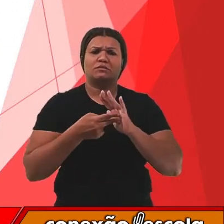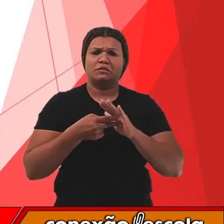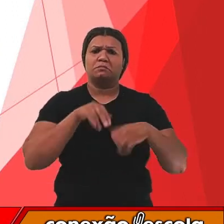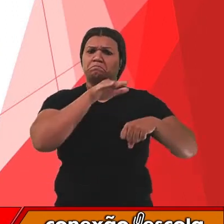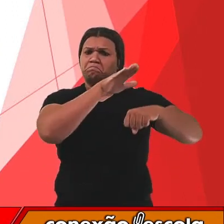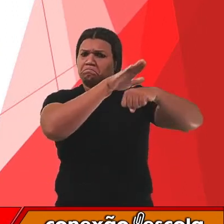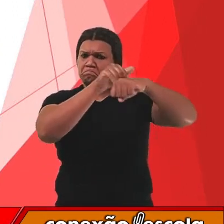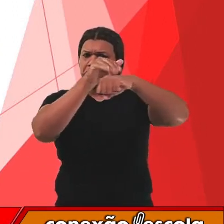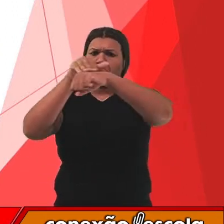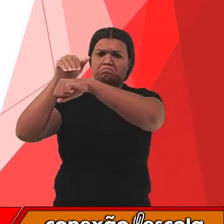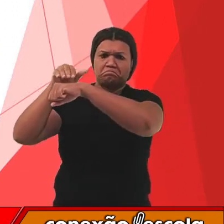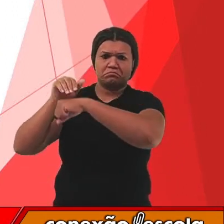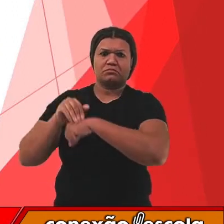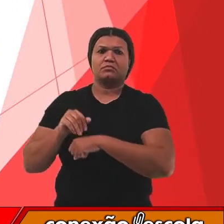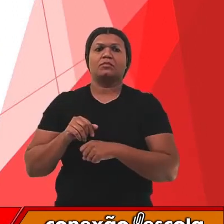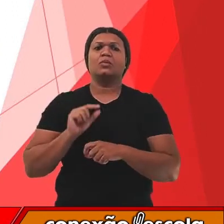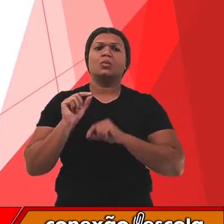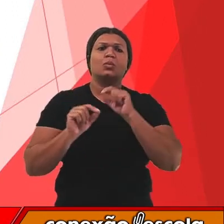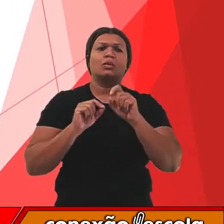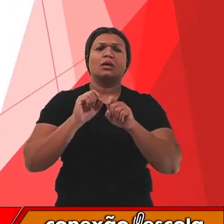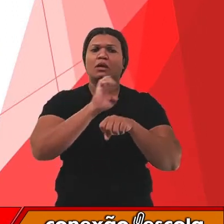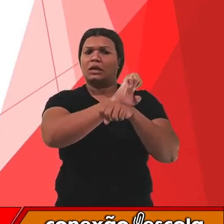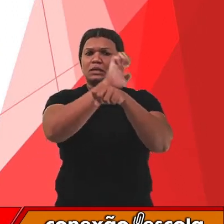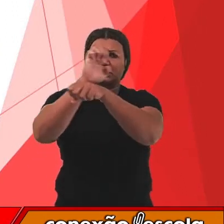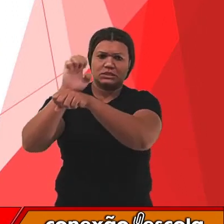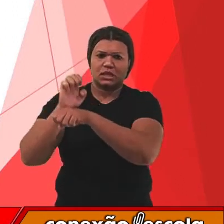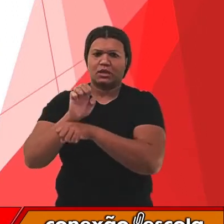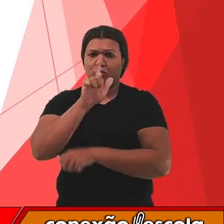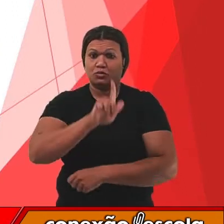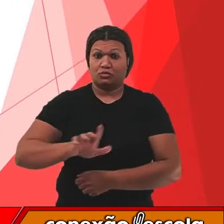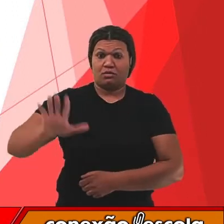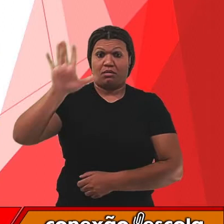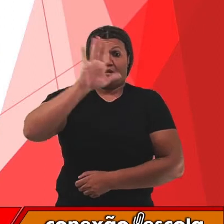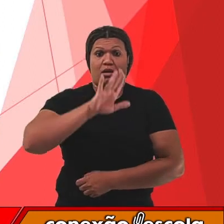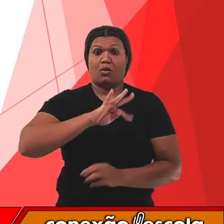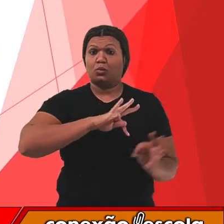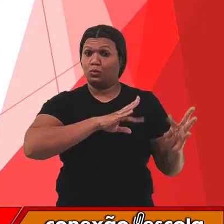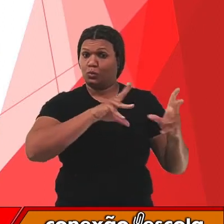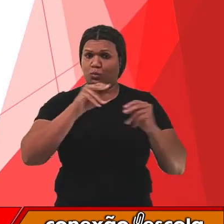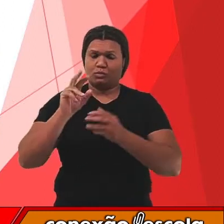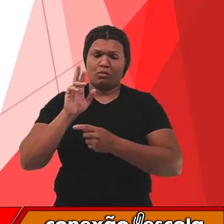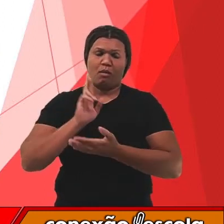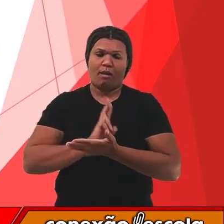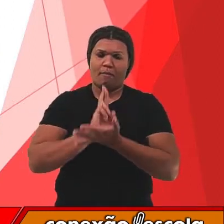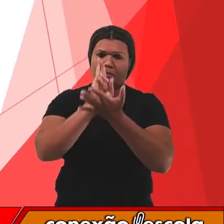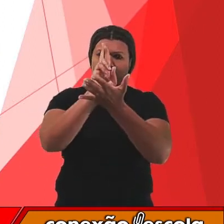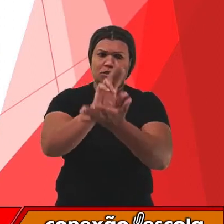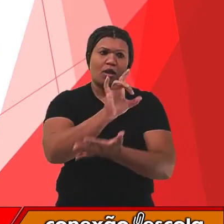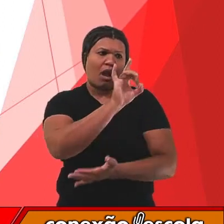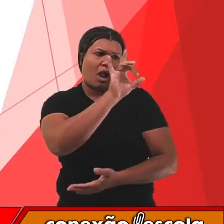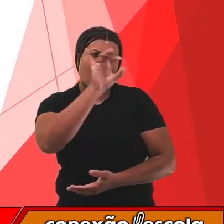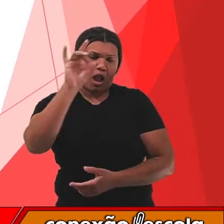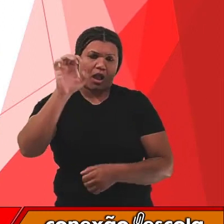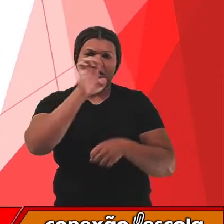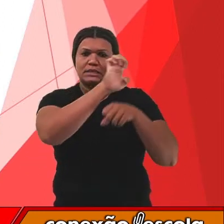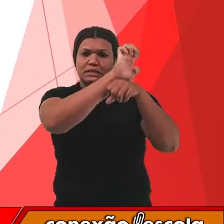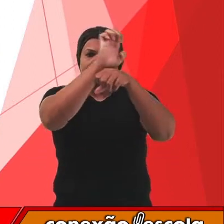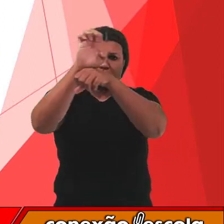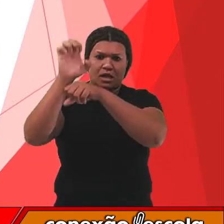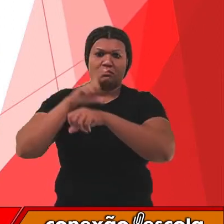Gerais, o rei fazia para que todos os representantes de cada estado estivessem em